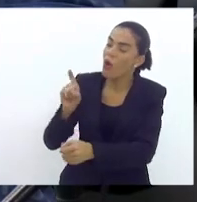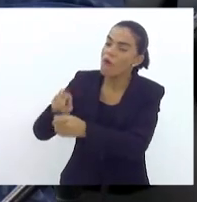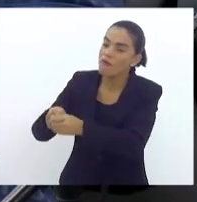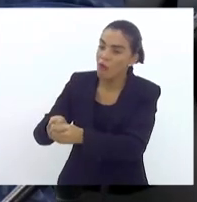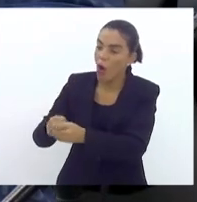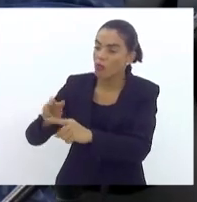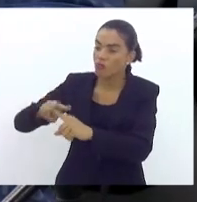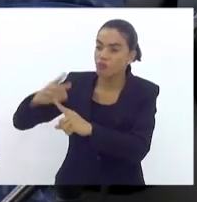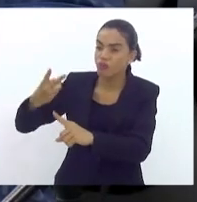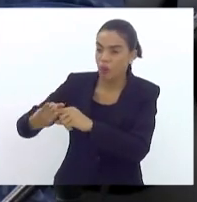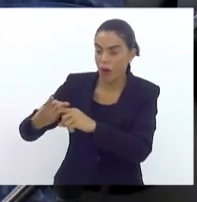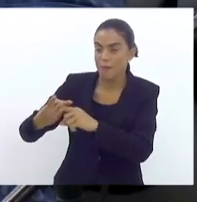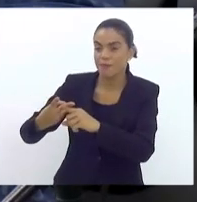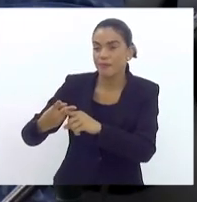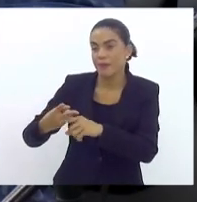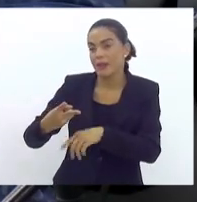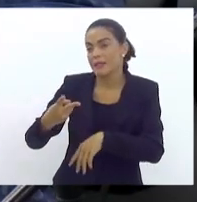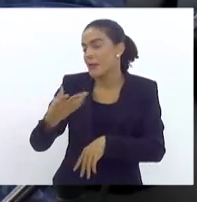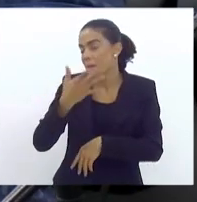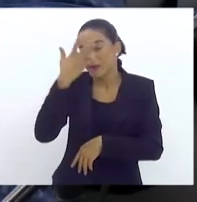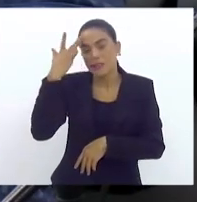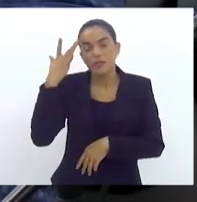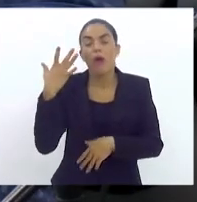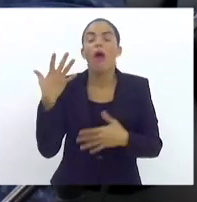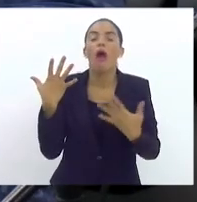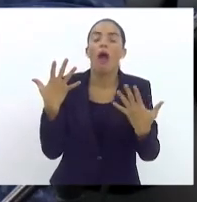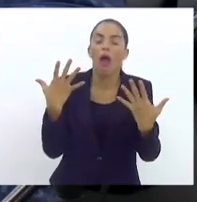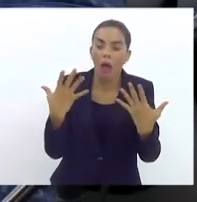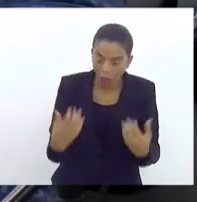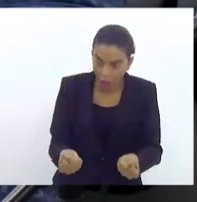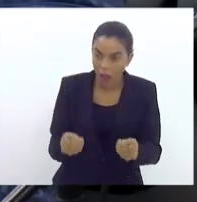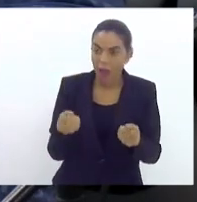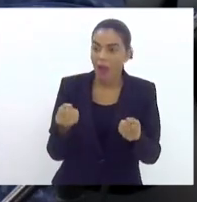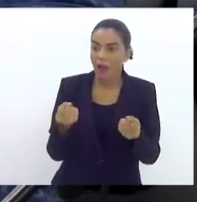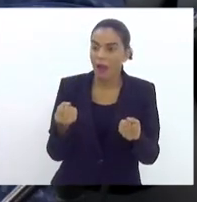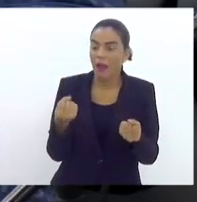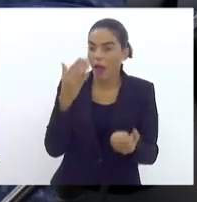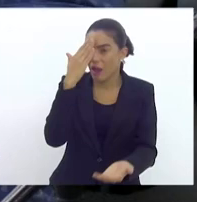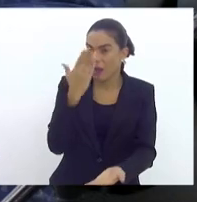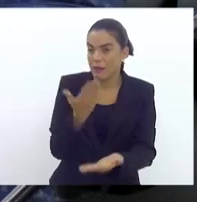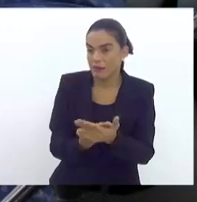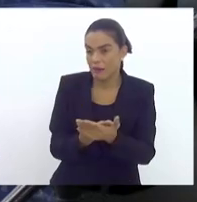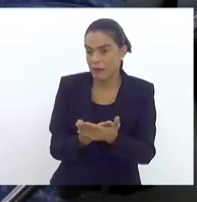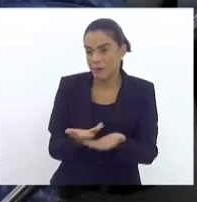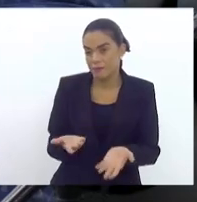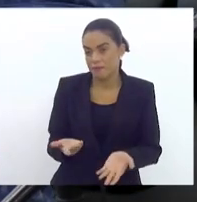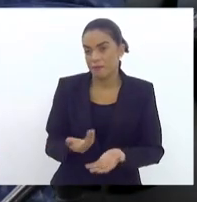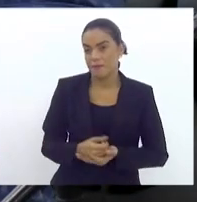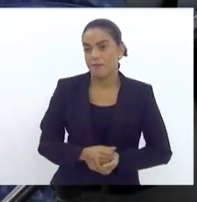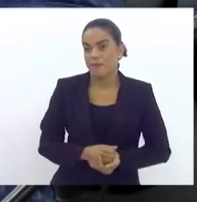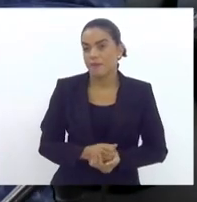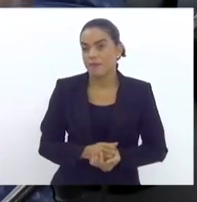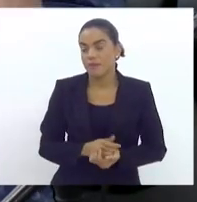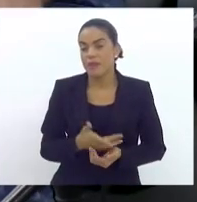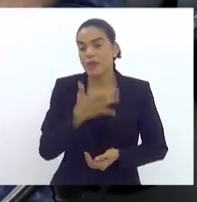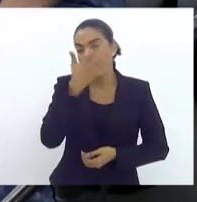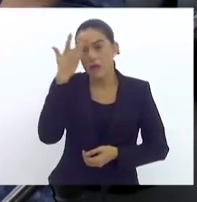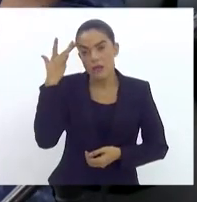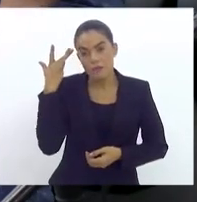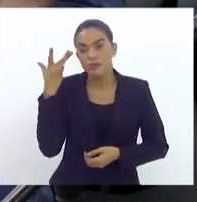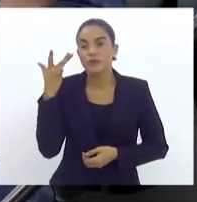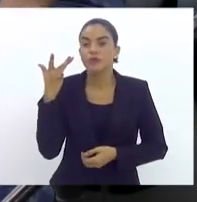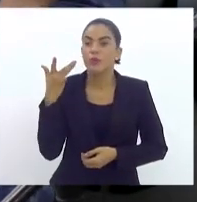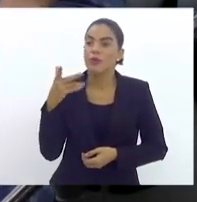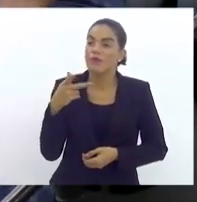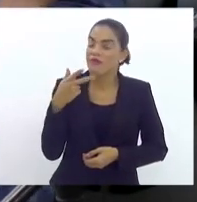então basicamente São pessoas que se encontram nessas plataformas de namoro né e o sujeito então é por isso